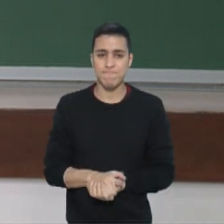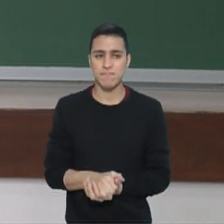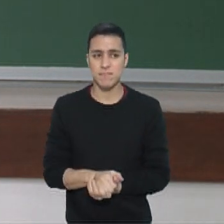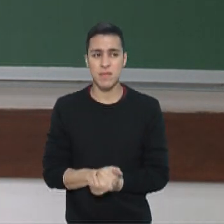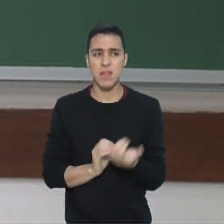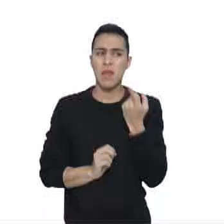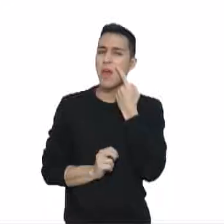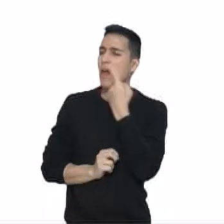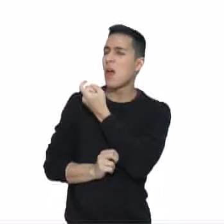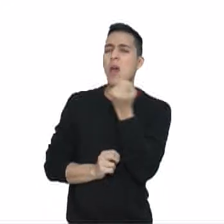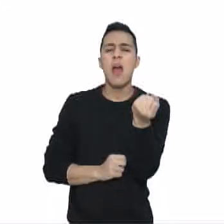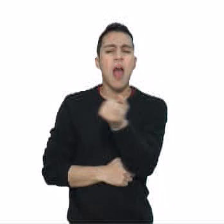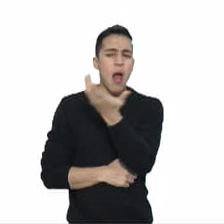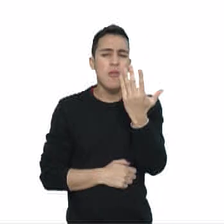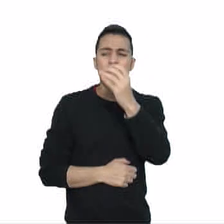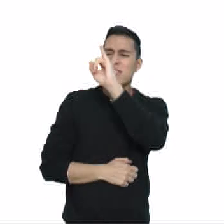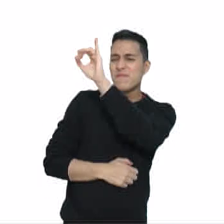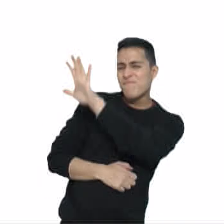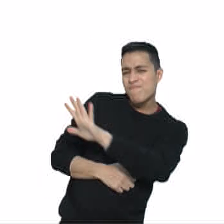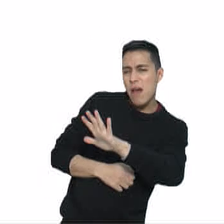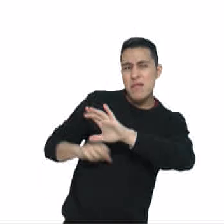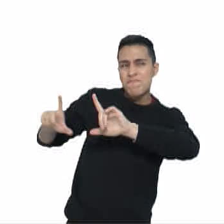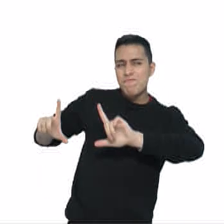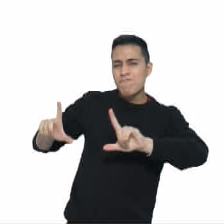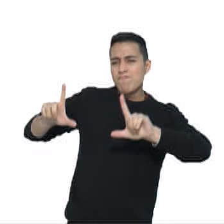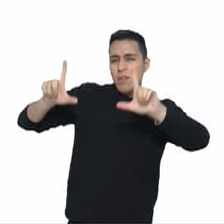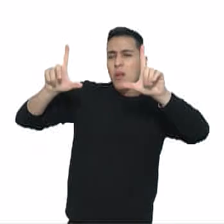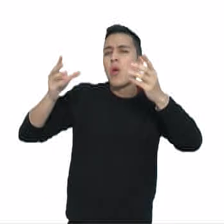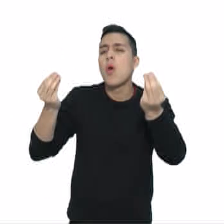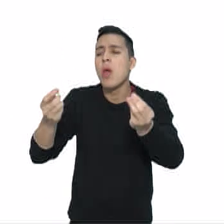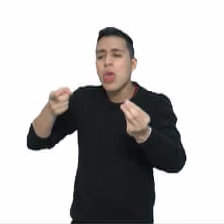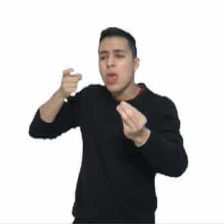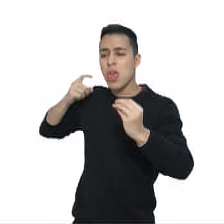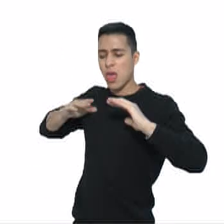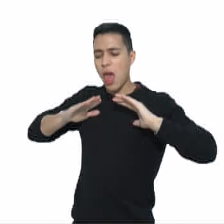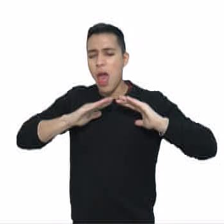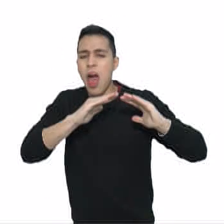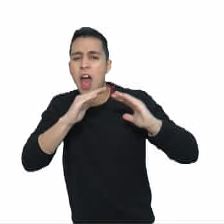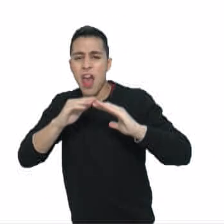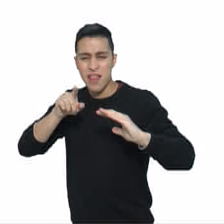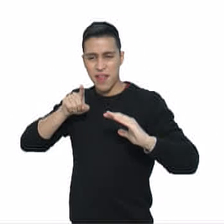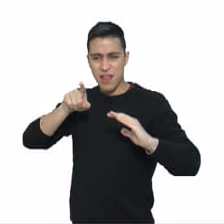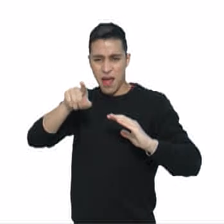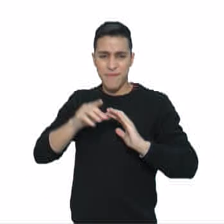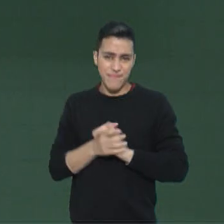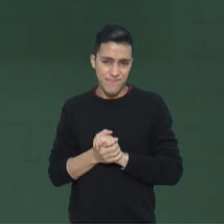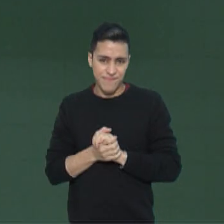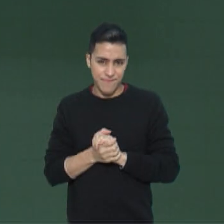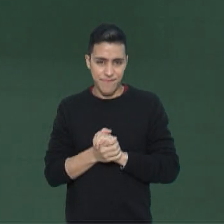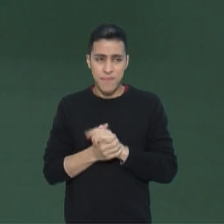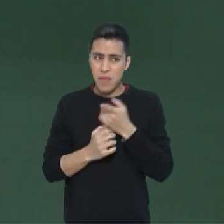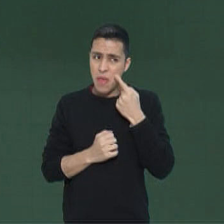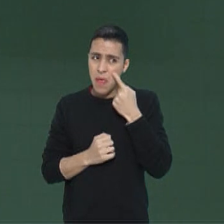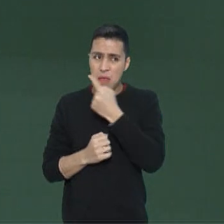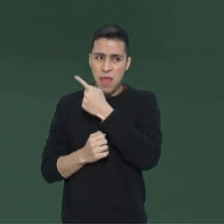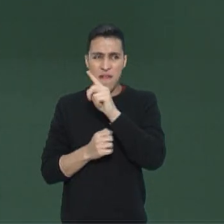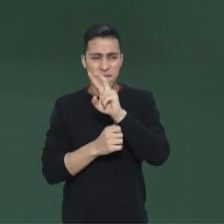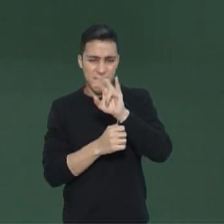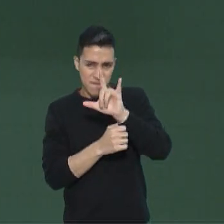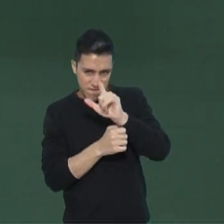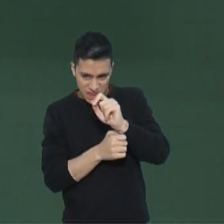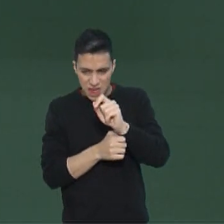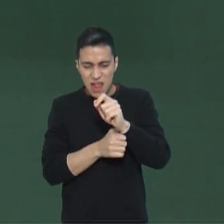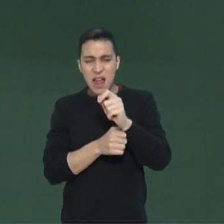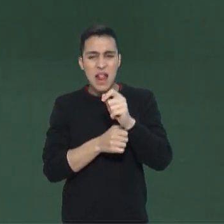Eu coloquei aqui algumas imagens para vocês sobre as habitações, tá? Nós temos aqui uma habitação de uma vila na